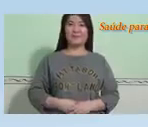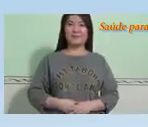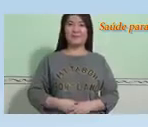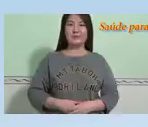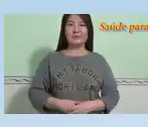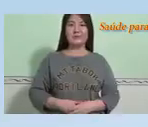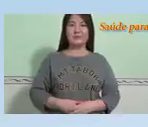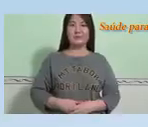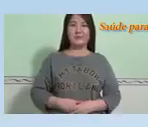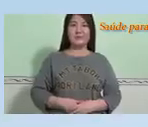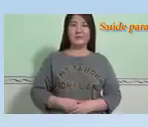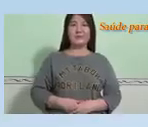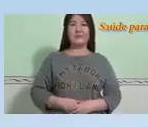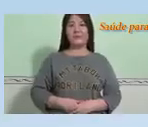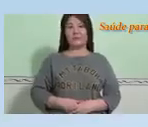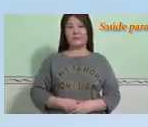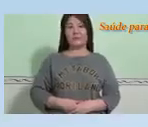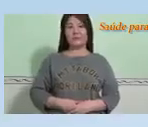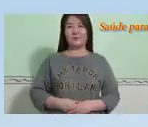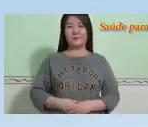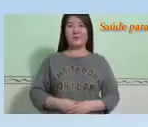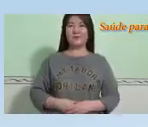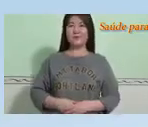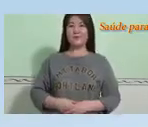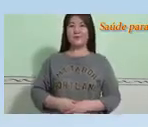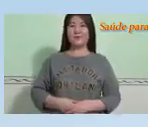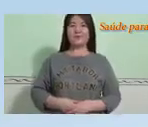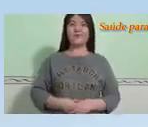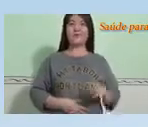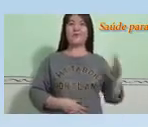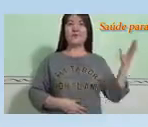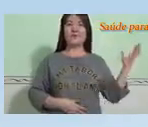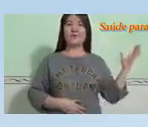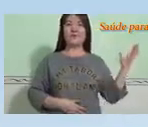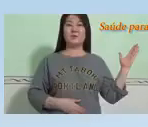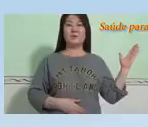nutrientes, antibióticos para tratar e prevenir infecções pulmonares,